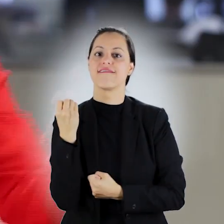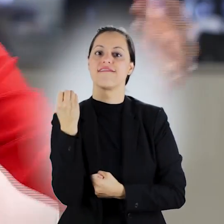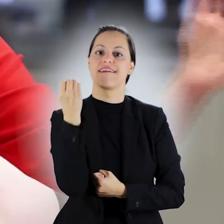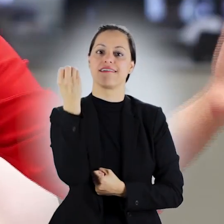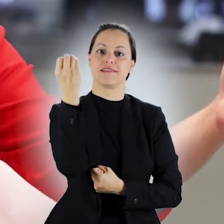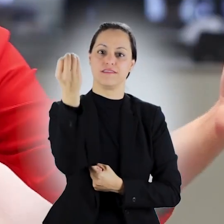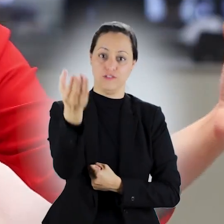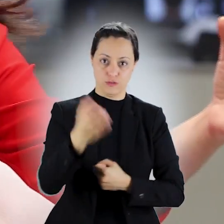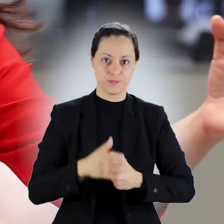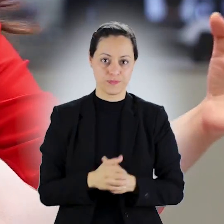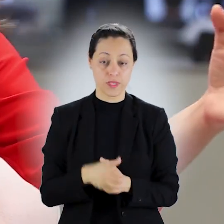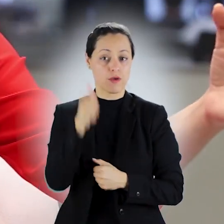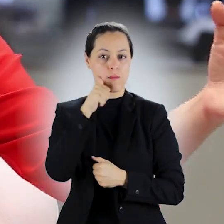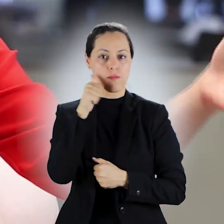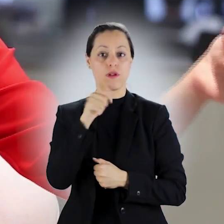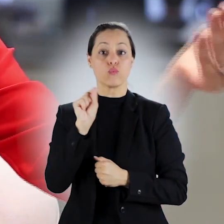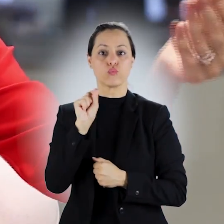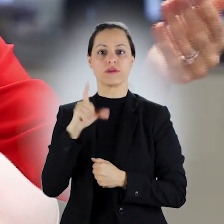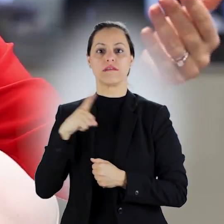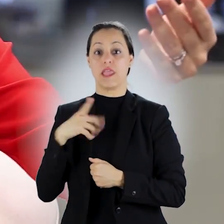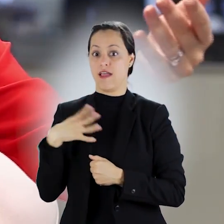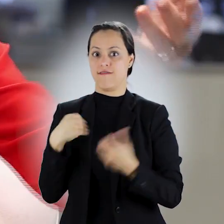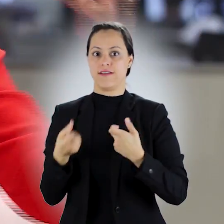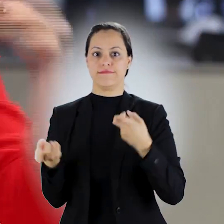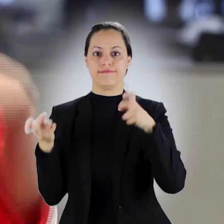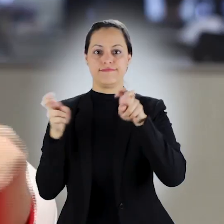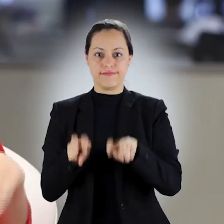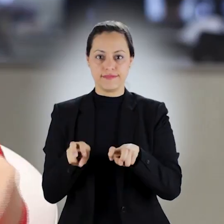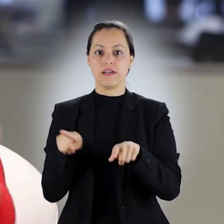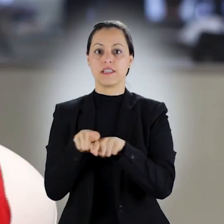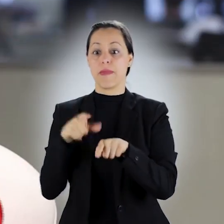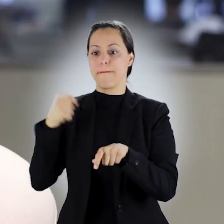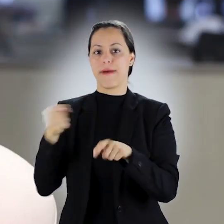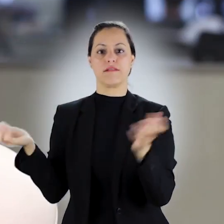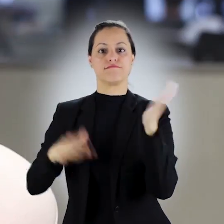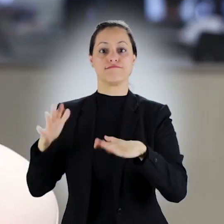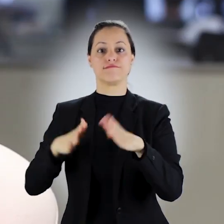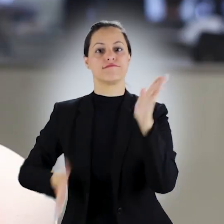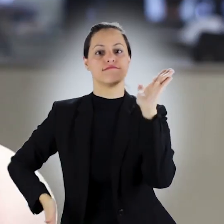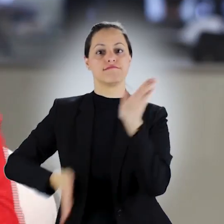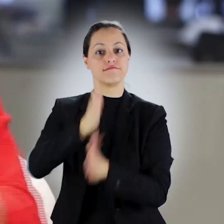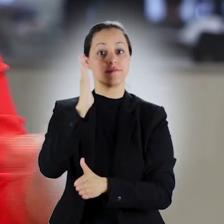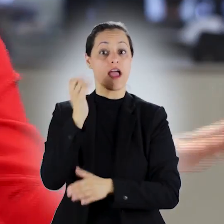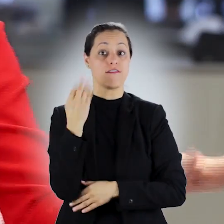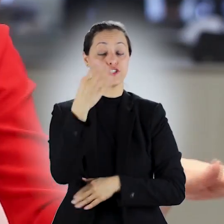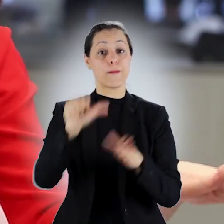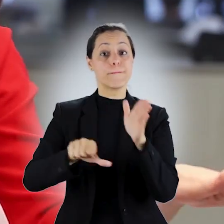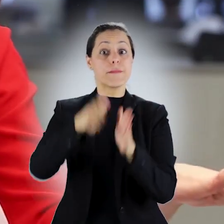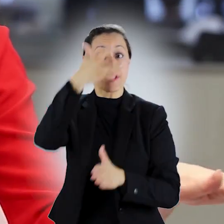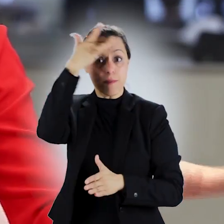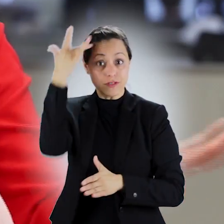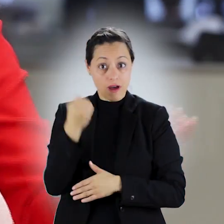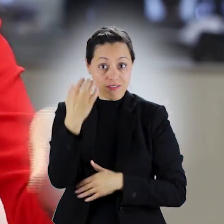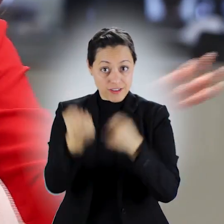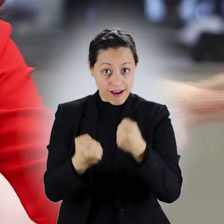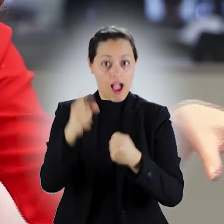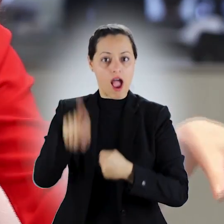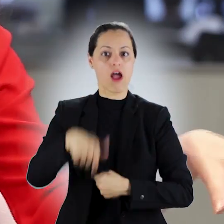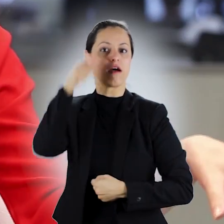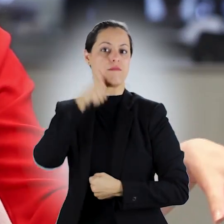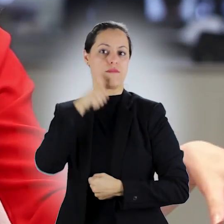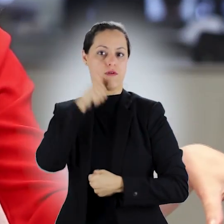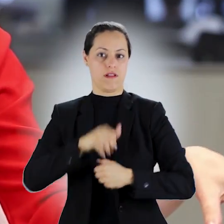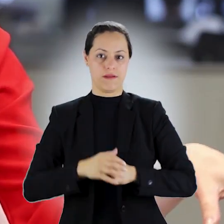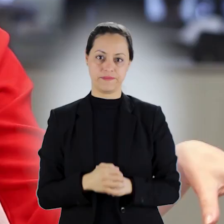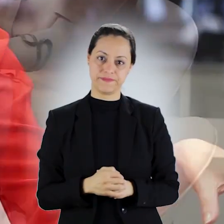carro para uma viagem. E então, ela colocou os filhos e colocou malas dentro do carro e acabou se tornando a primeira mulher, a primeira pessoa a